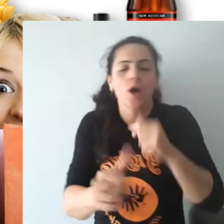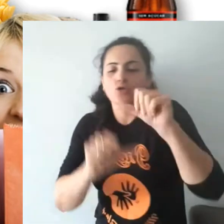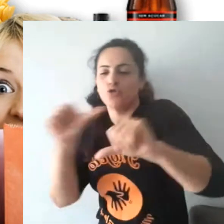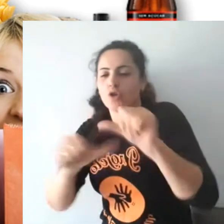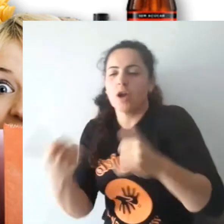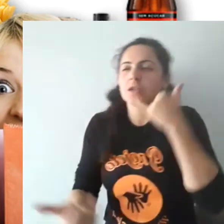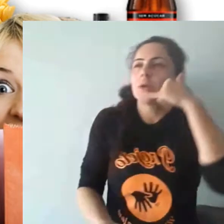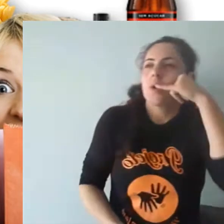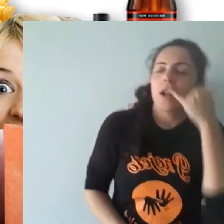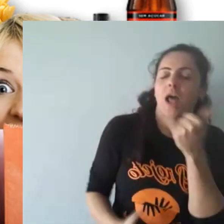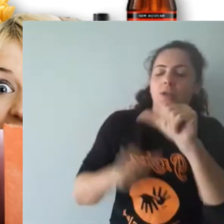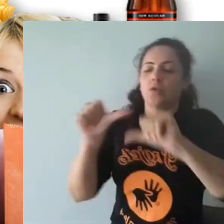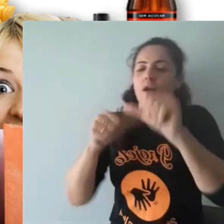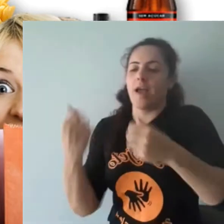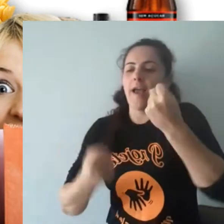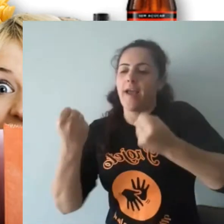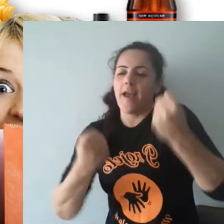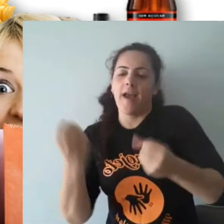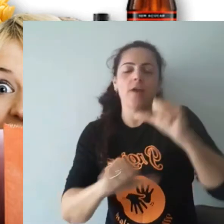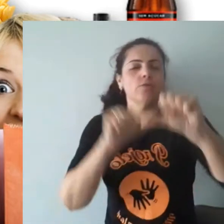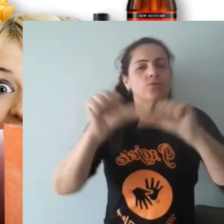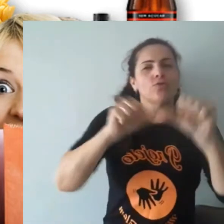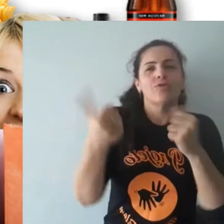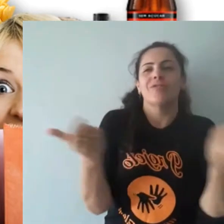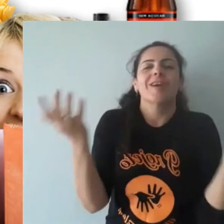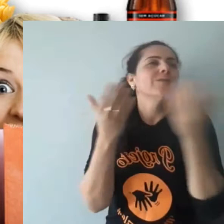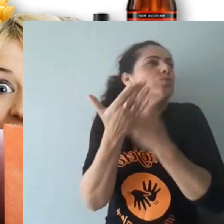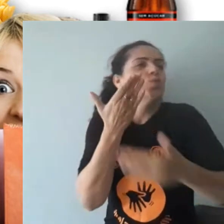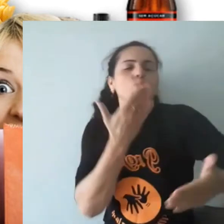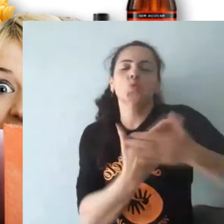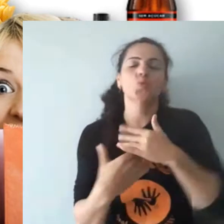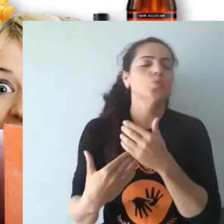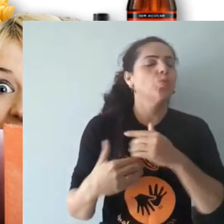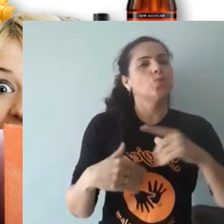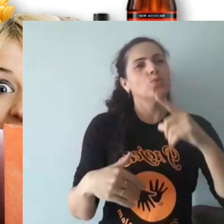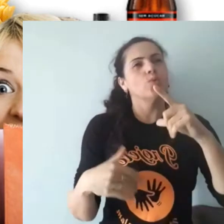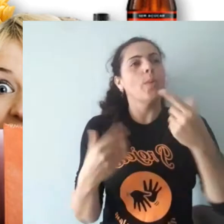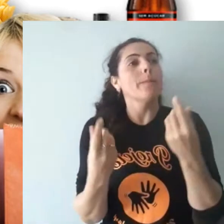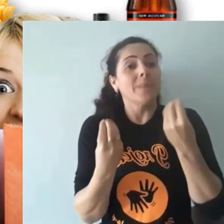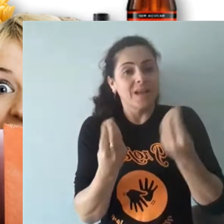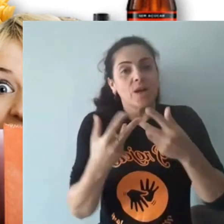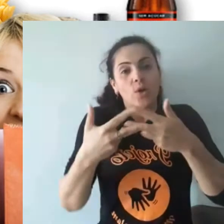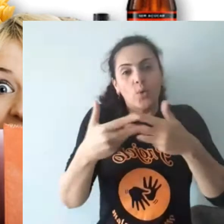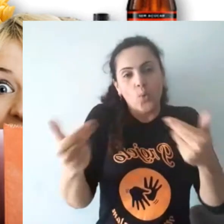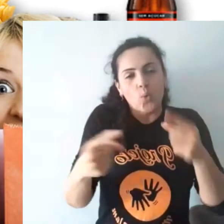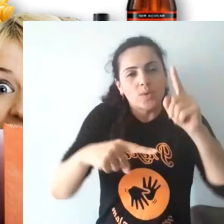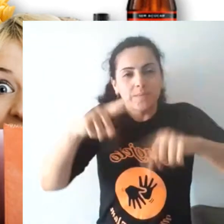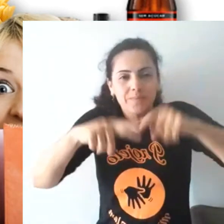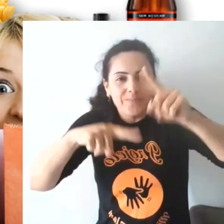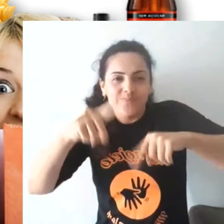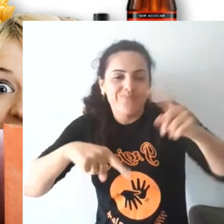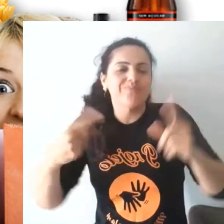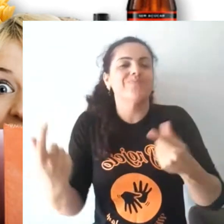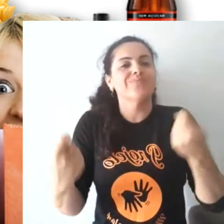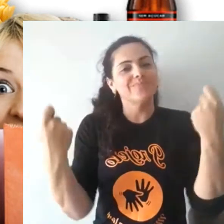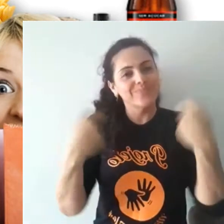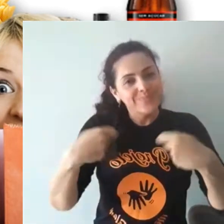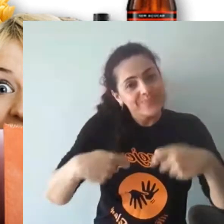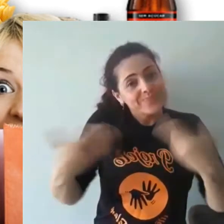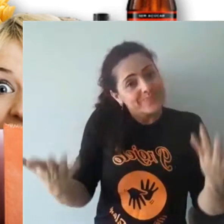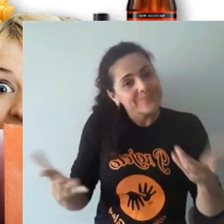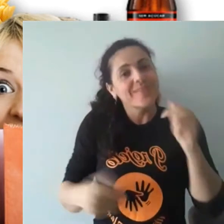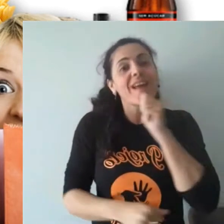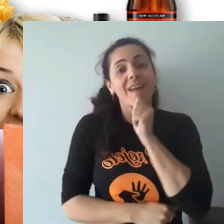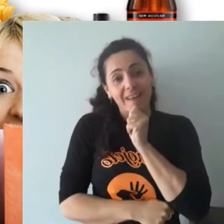carro, querendo trocar, enfim, de coisas que ainda servem pra gente, né? Tanto que a inovação tecnológica,